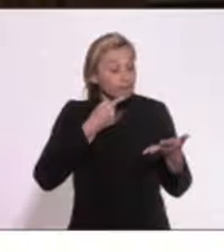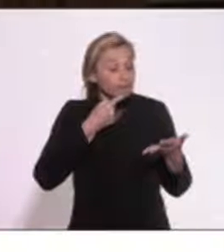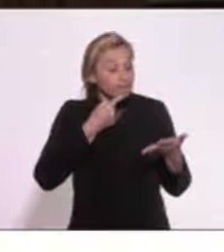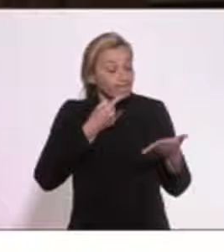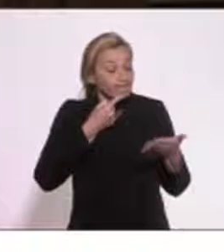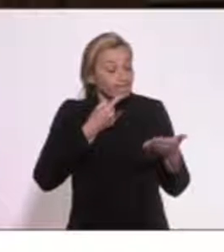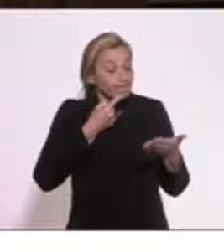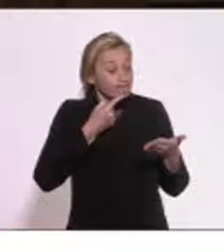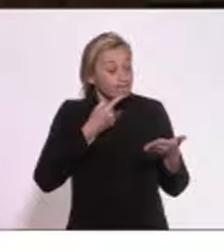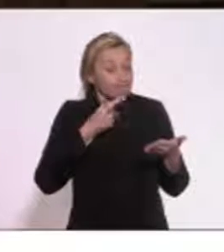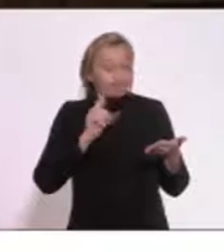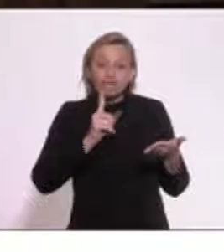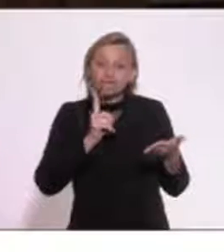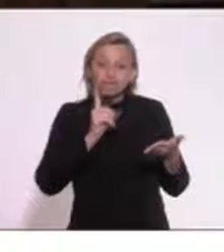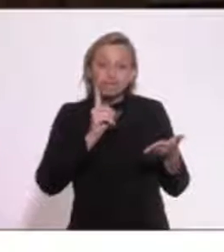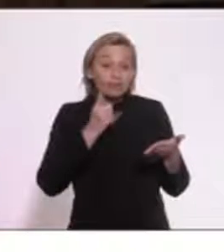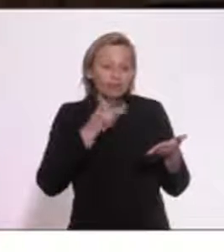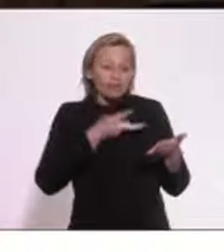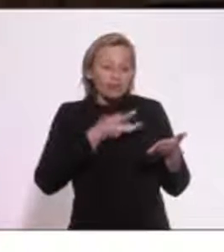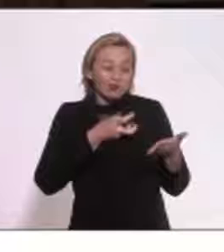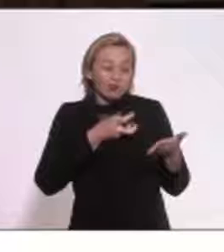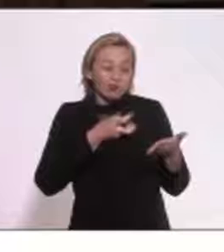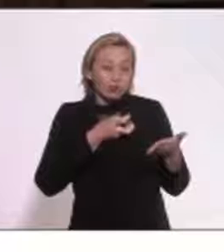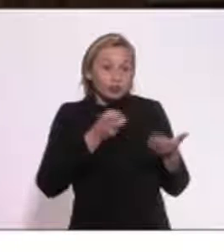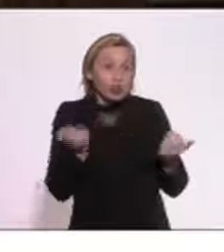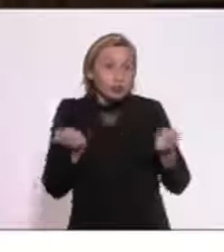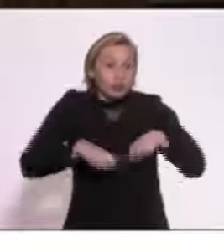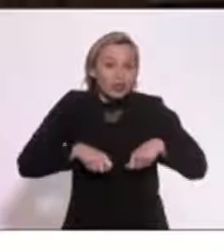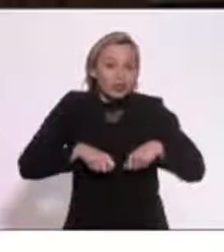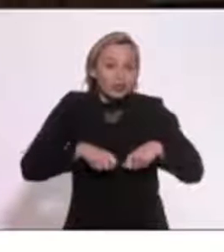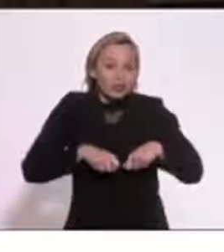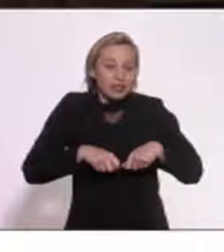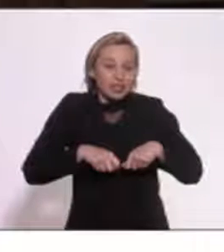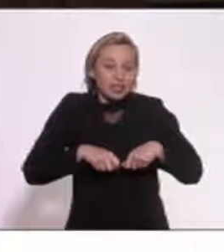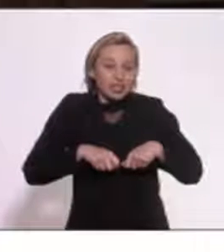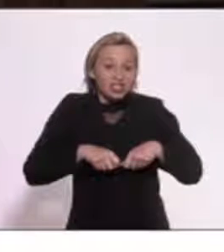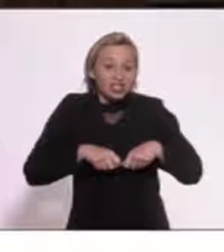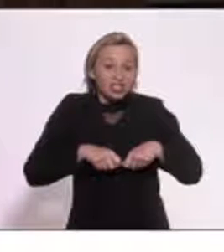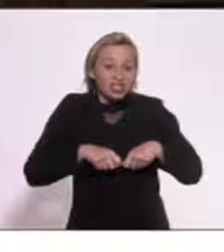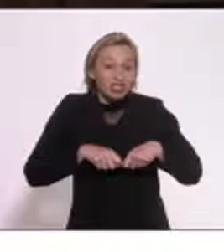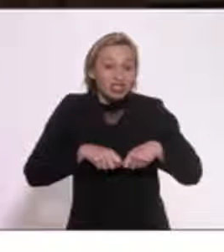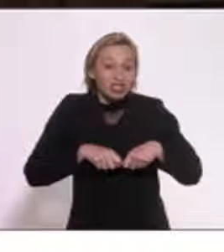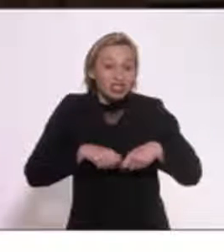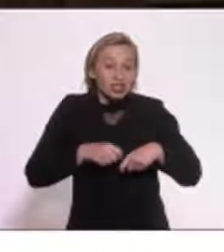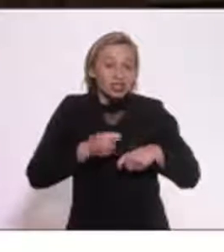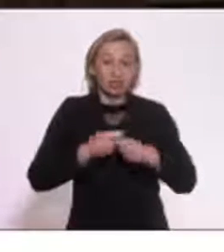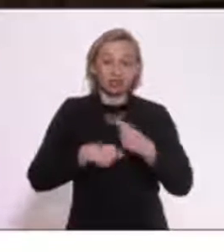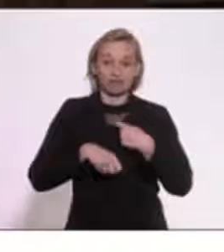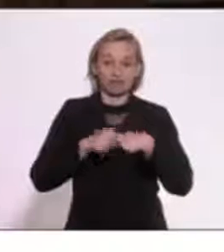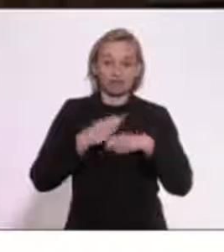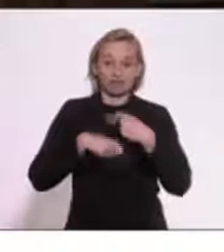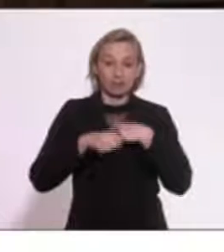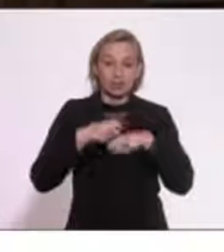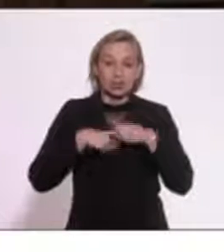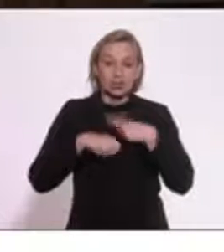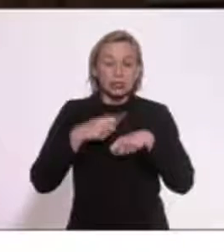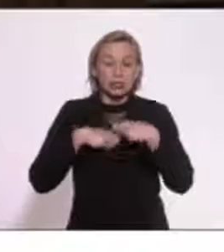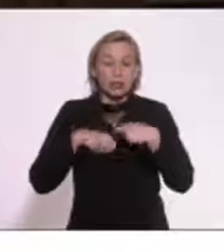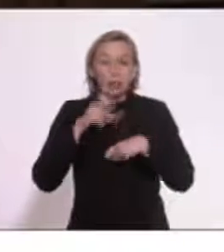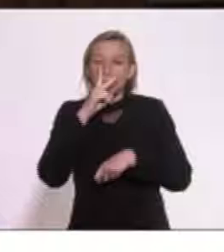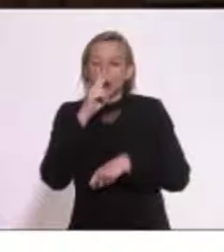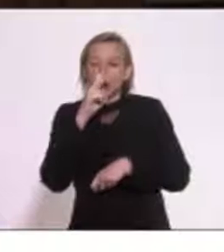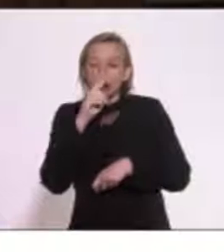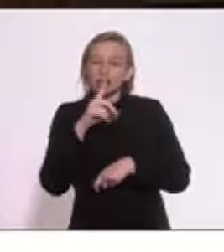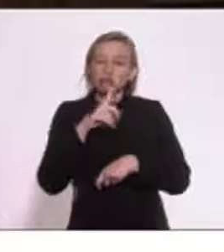que não se verifica a possibilidade de investimento e parece que ainda estaremos, né,